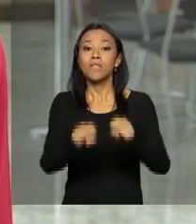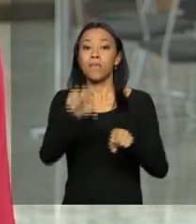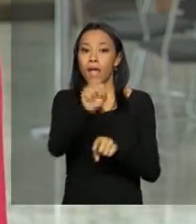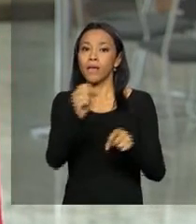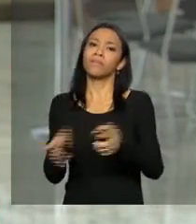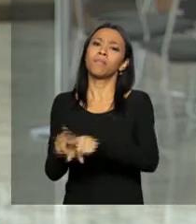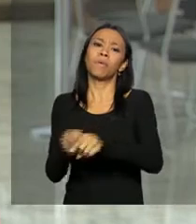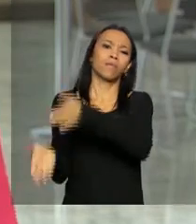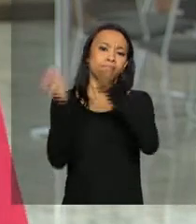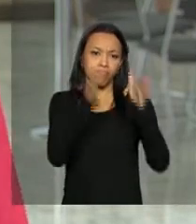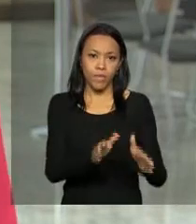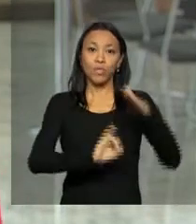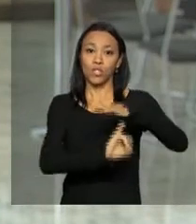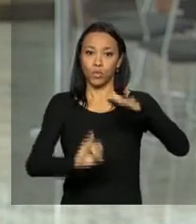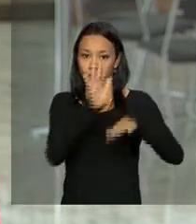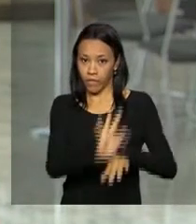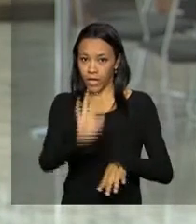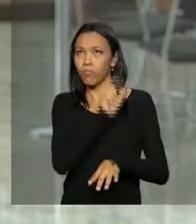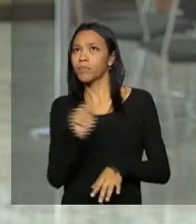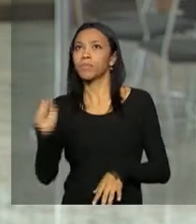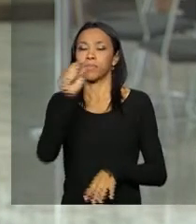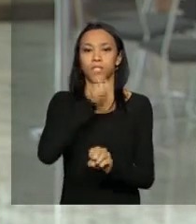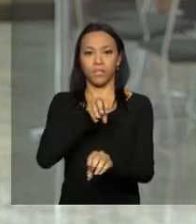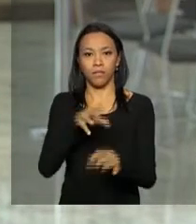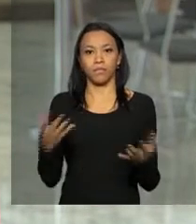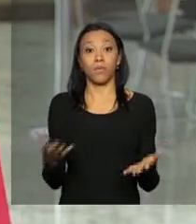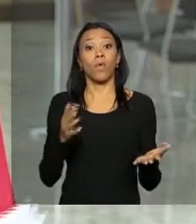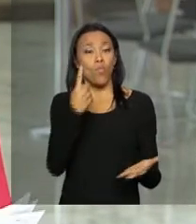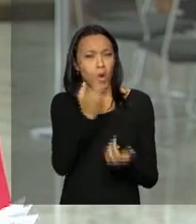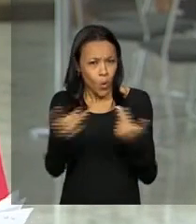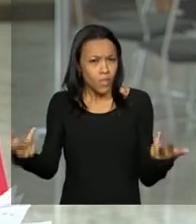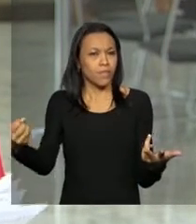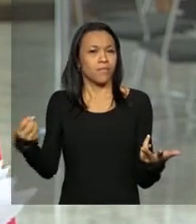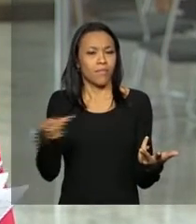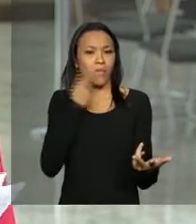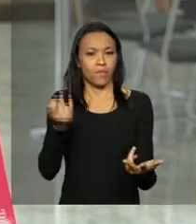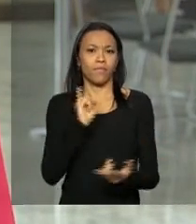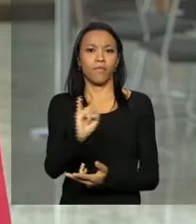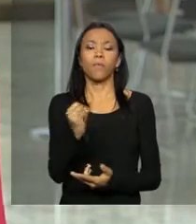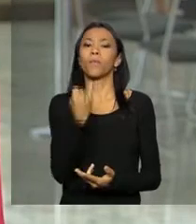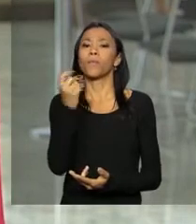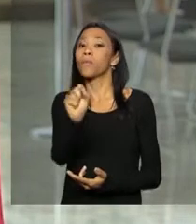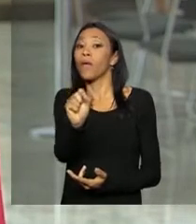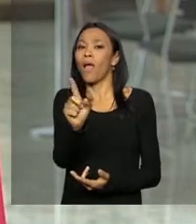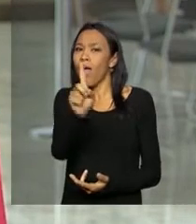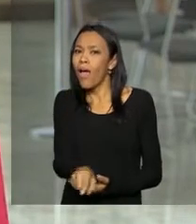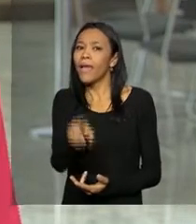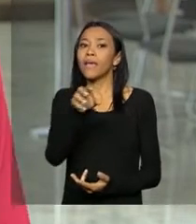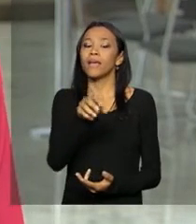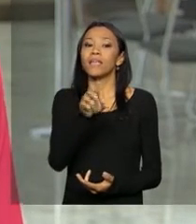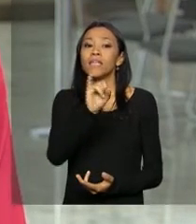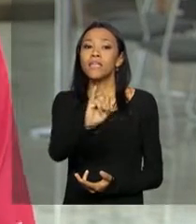ensino. Agora tem algumas novidades que vale a pena a gente destacar, Daniele. Uma delas é o que eles estão chamando de